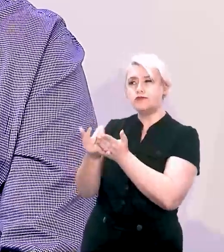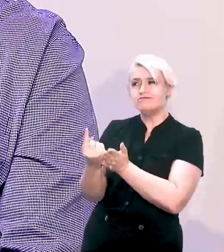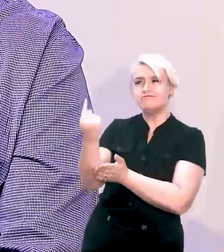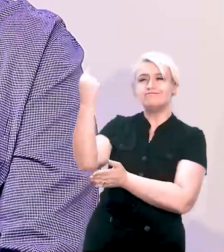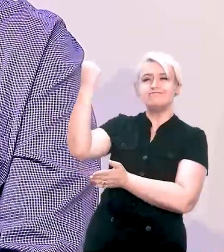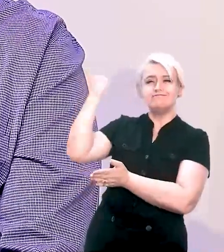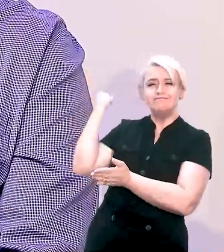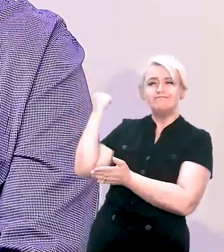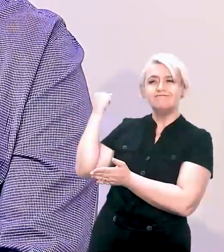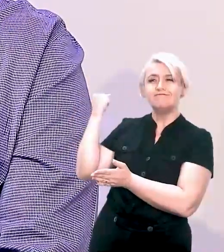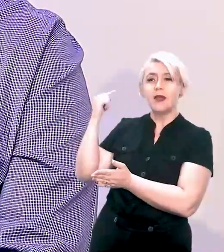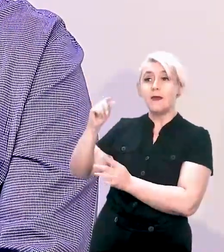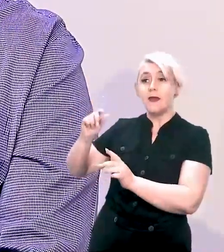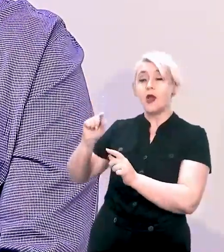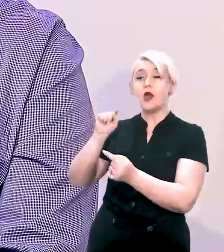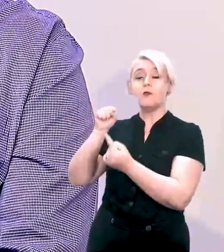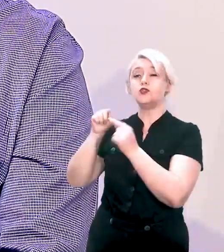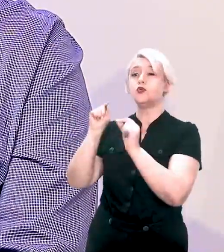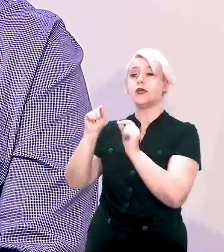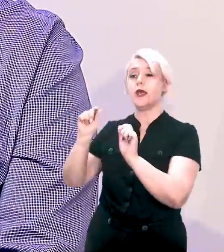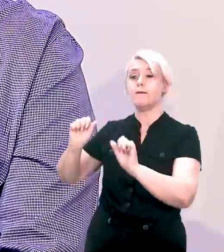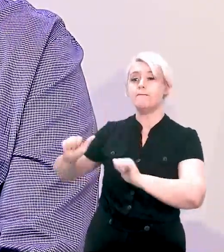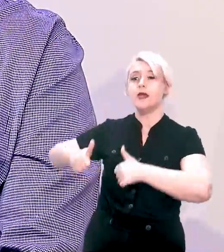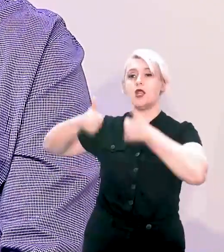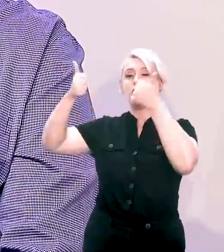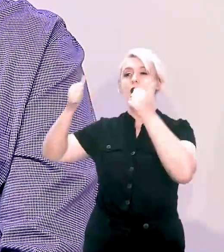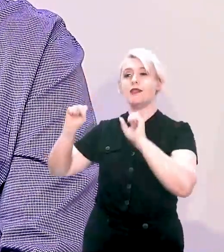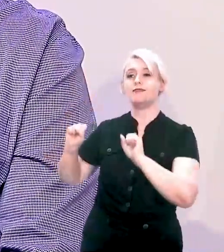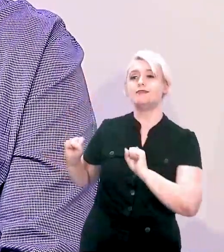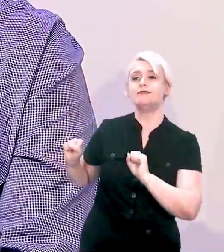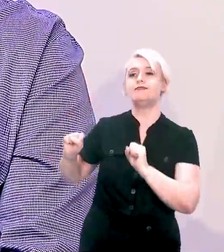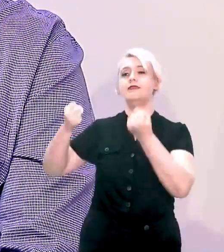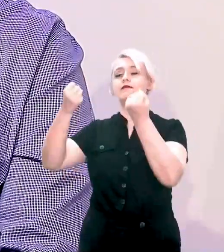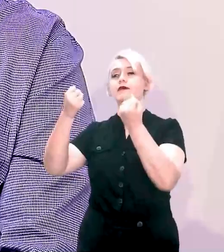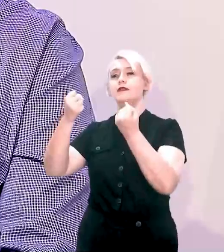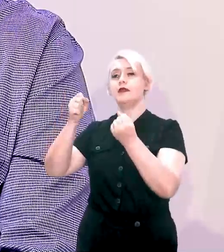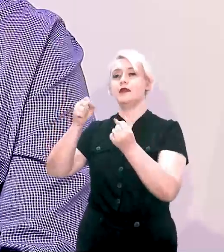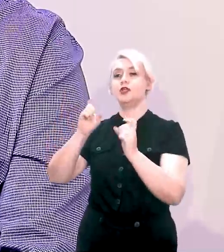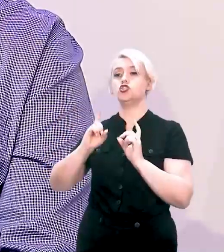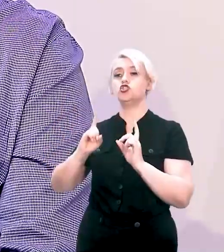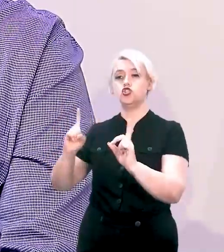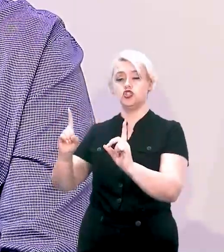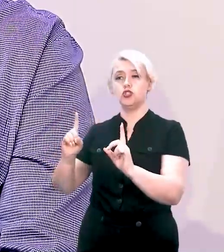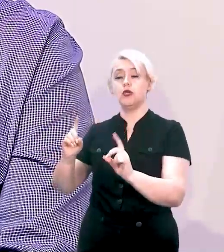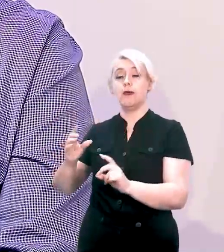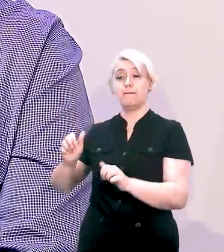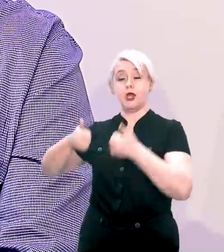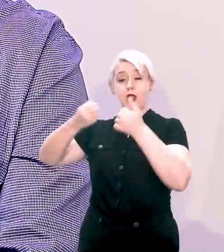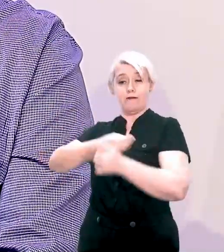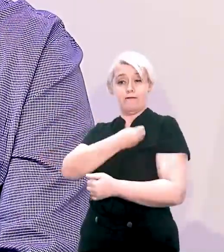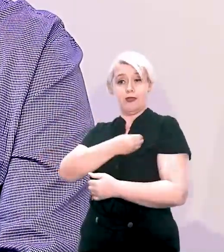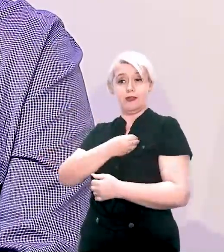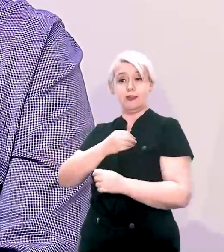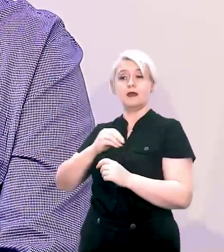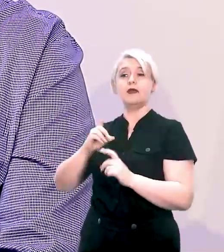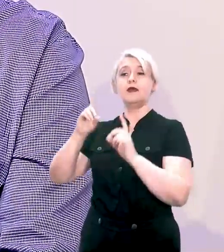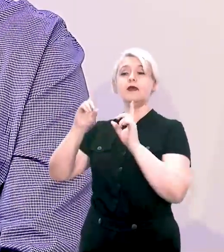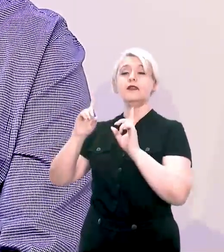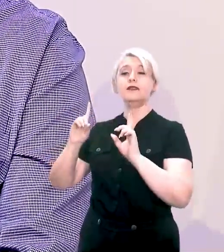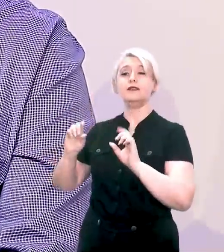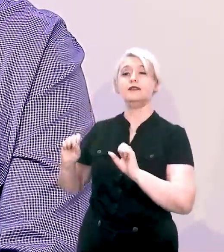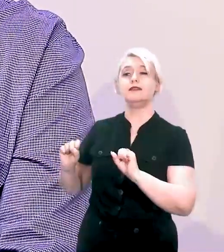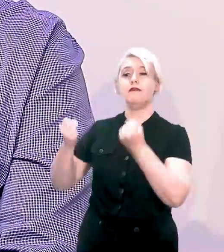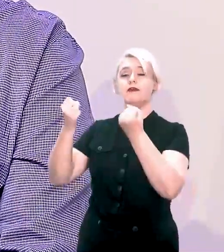iniciais, que é melhorar e defender os direitos das pessoas, melhorar a vida e defender os direitos das pessoas com